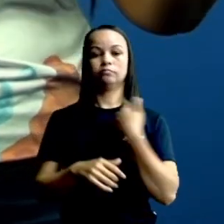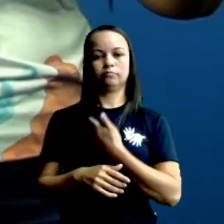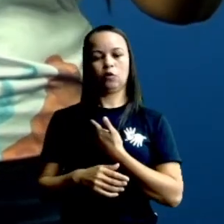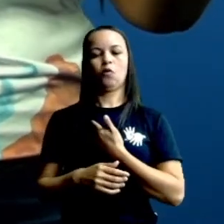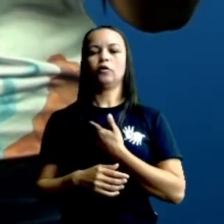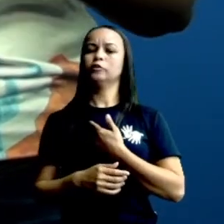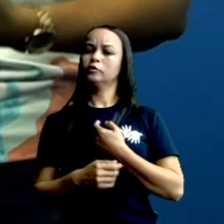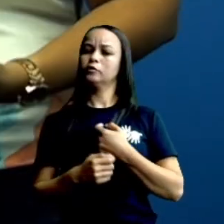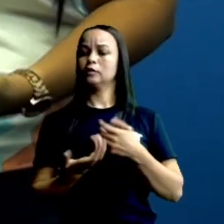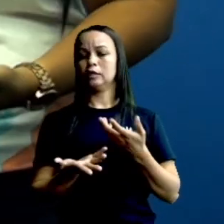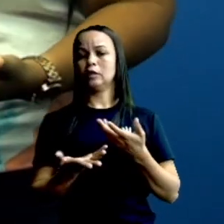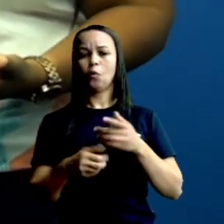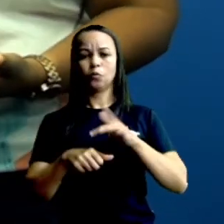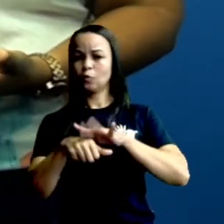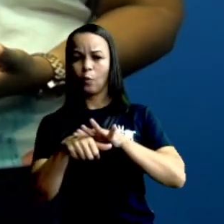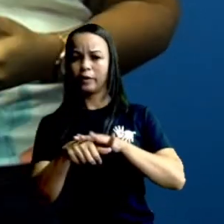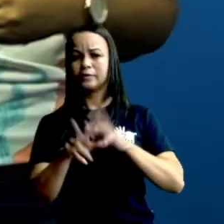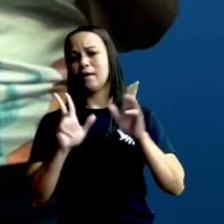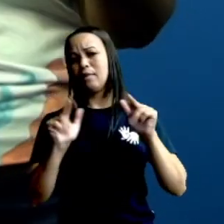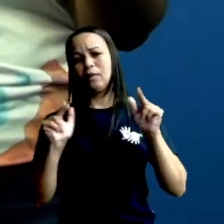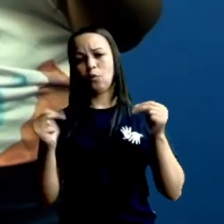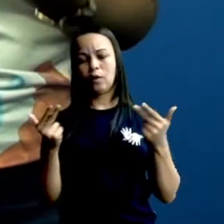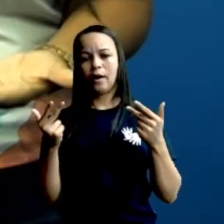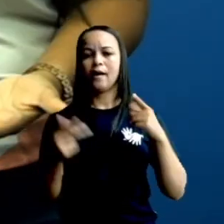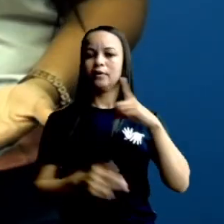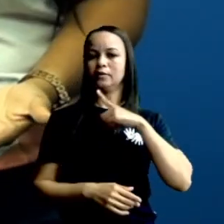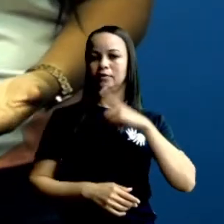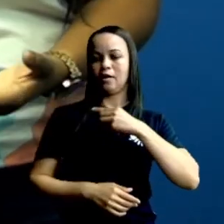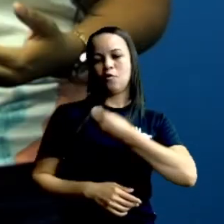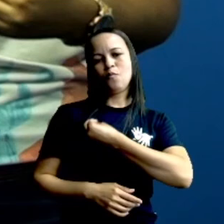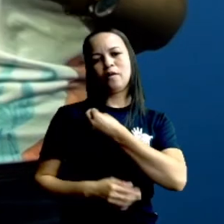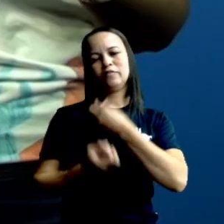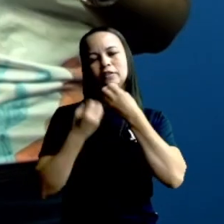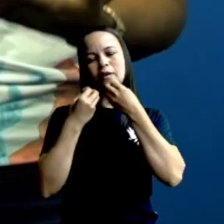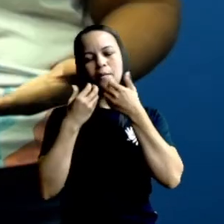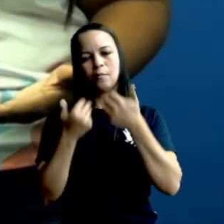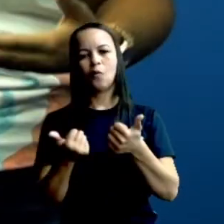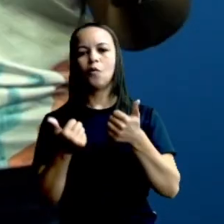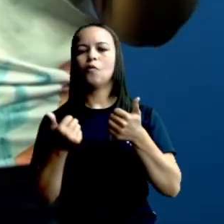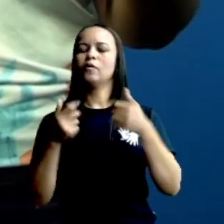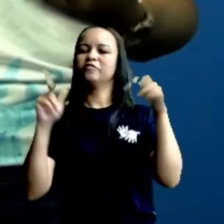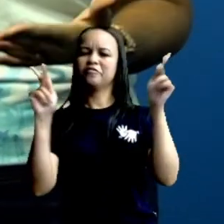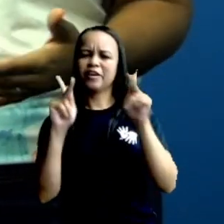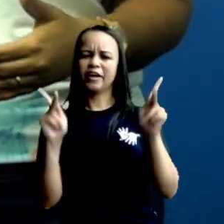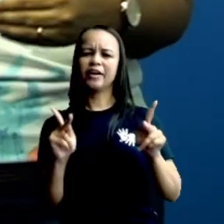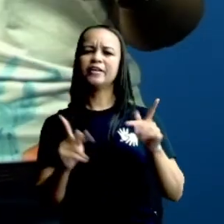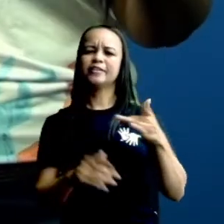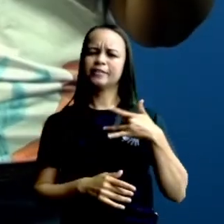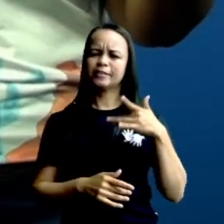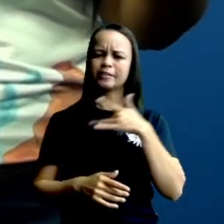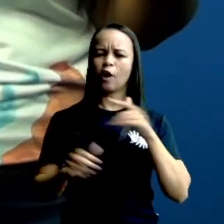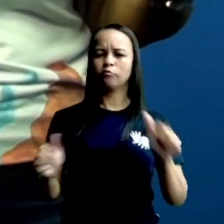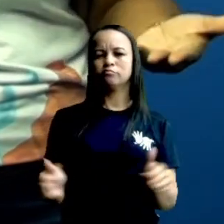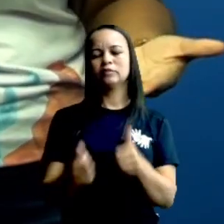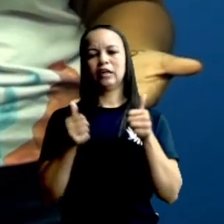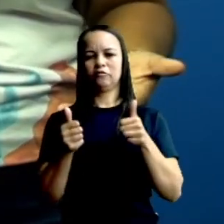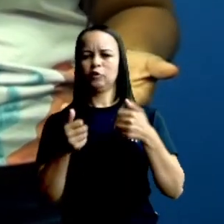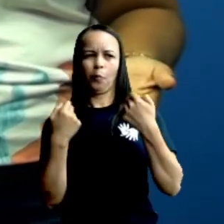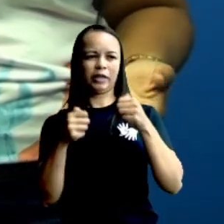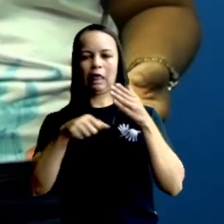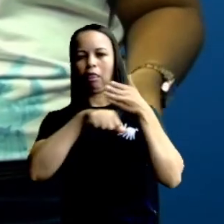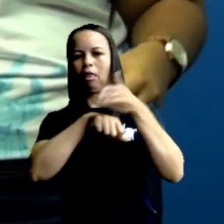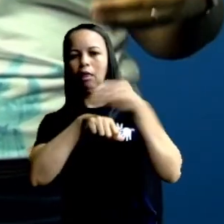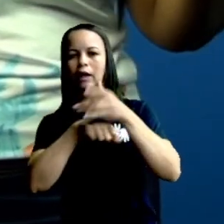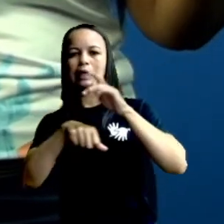mesmos possamos não adoecer e termos uma vida boa, uma vida feliz, uma vida saudável, não precisar tanto ir ao